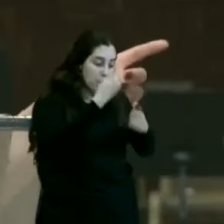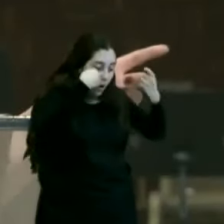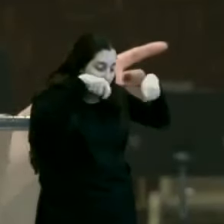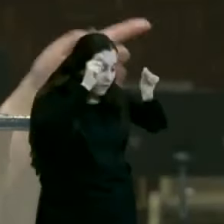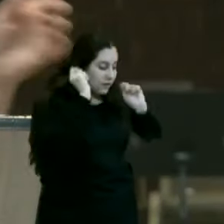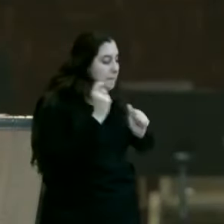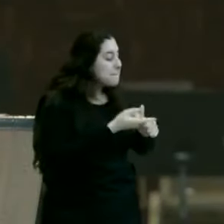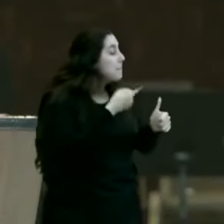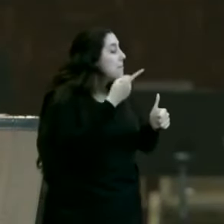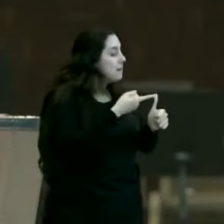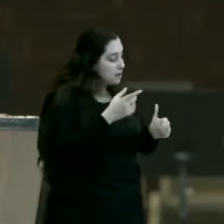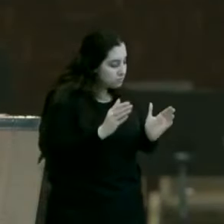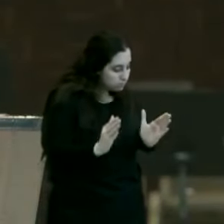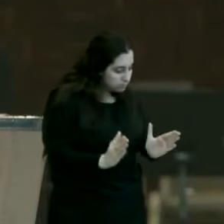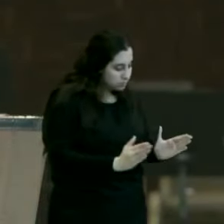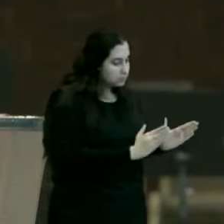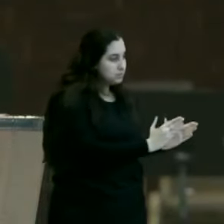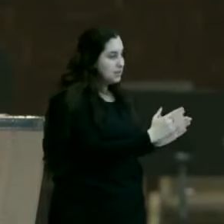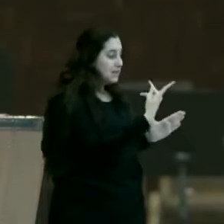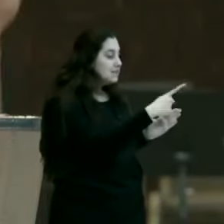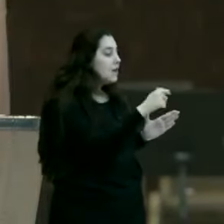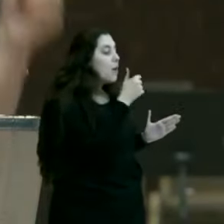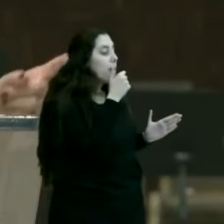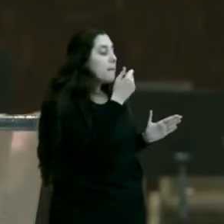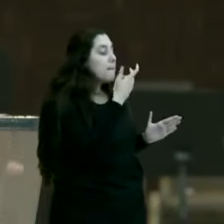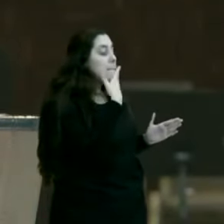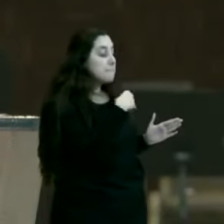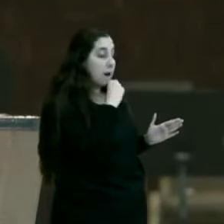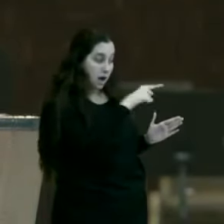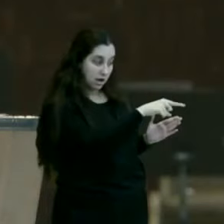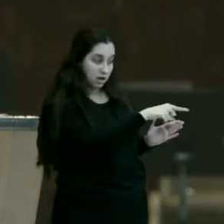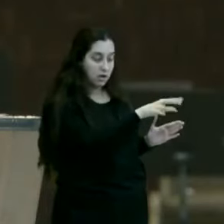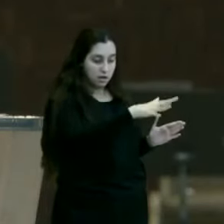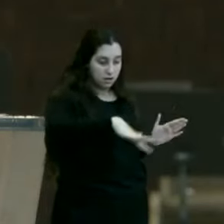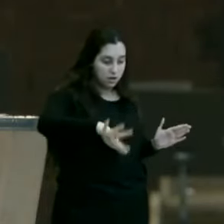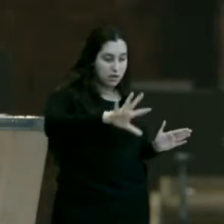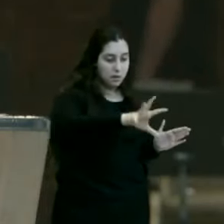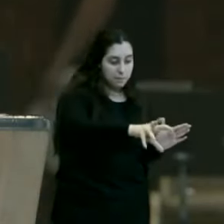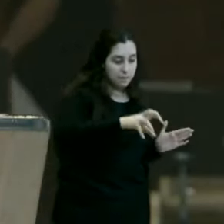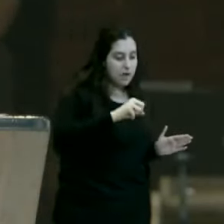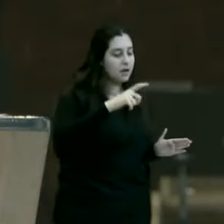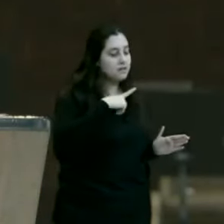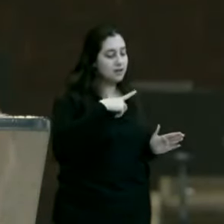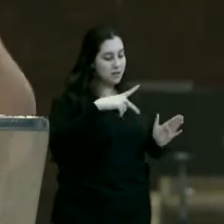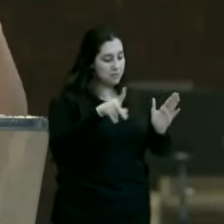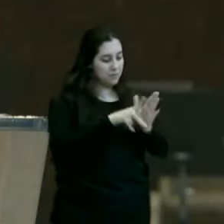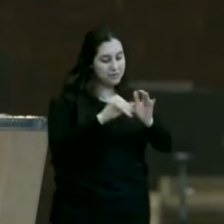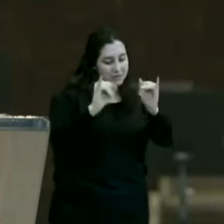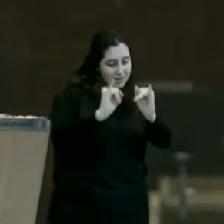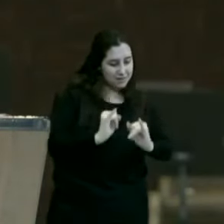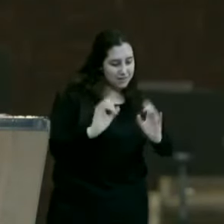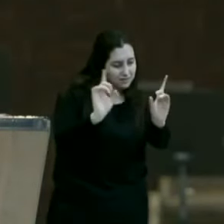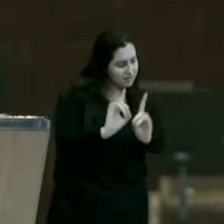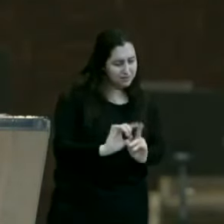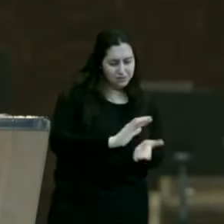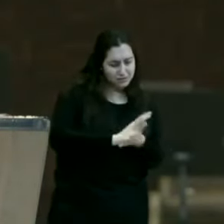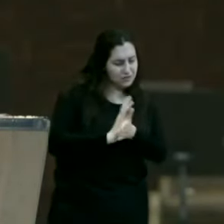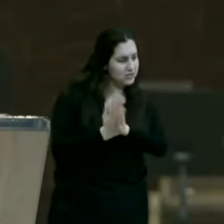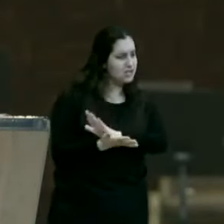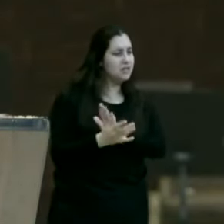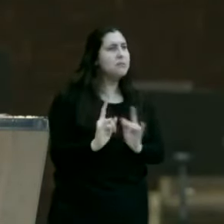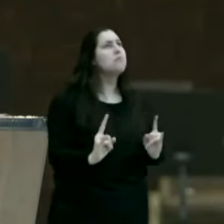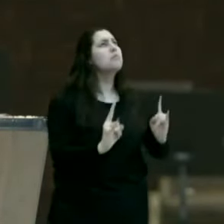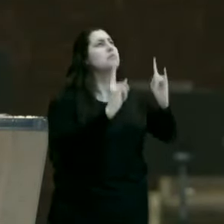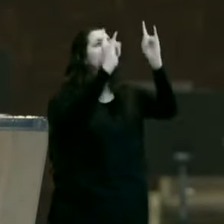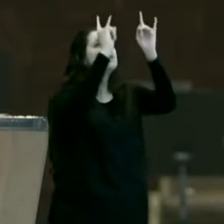seu pai, aquele de 7 anos de idade. Despedace o altar de Baal que pertence a seu pai, corte o poste sagrado